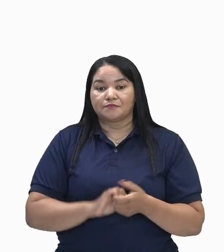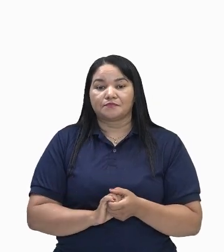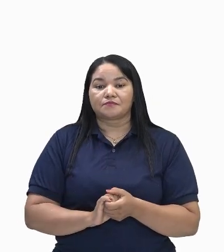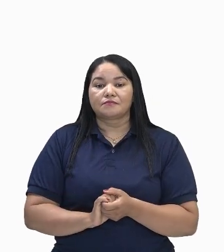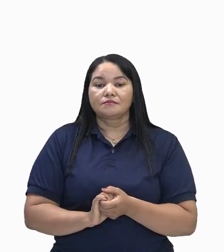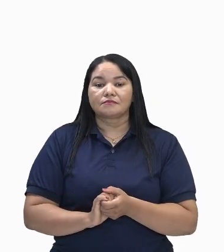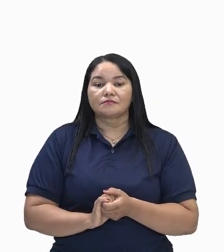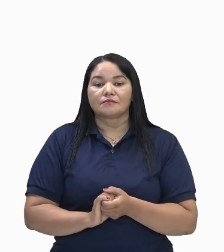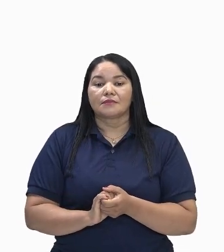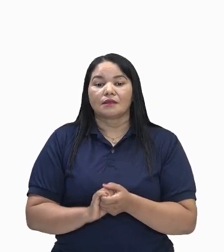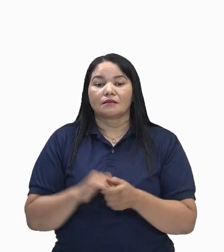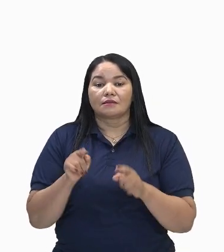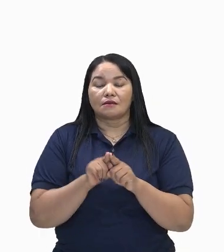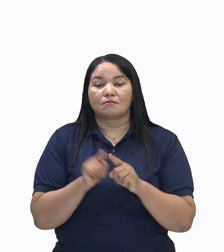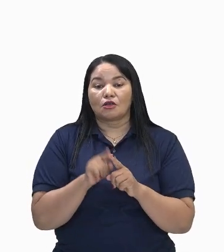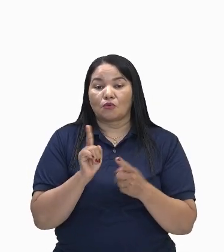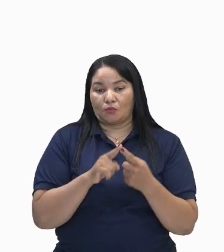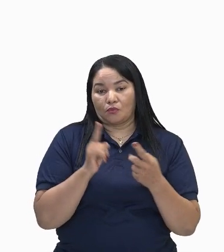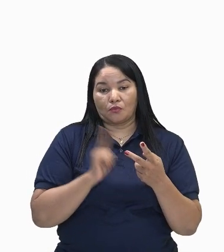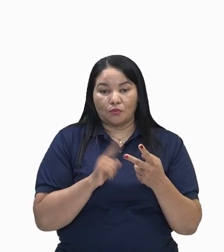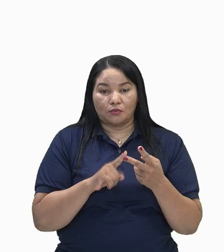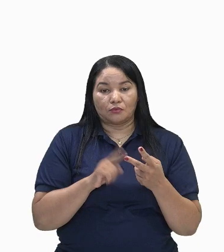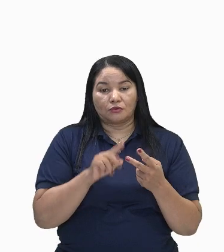Bocage, Visconde de